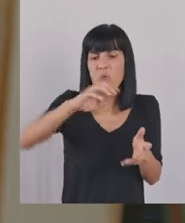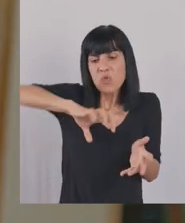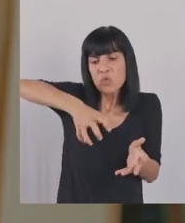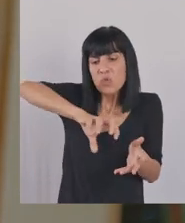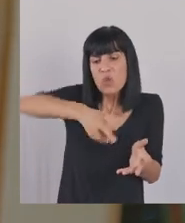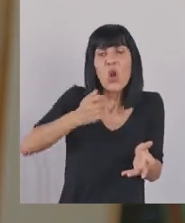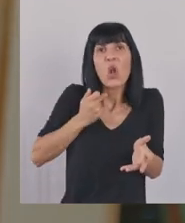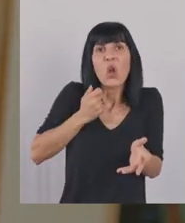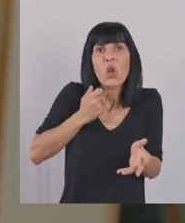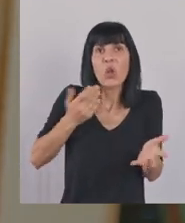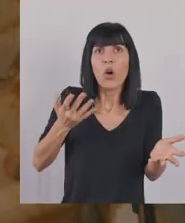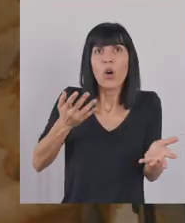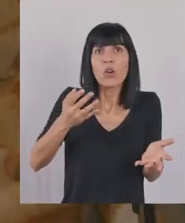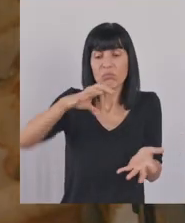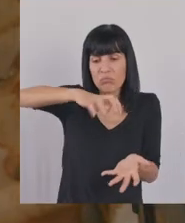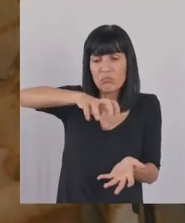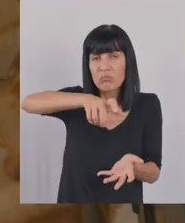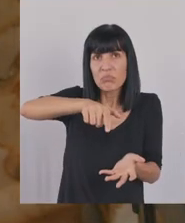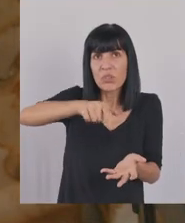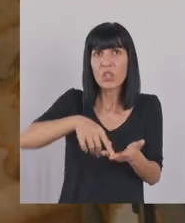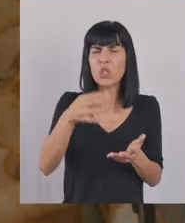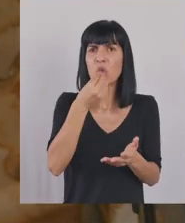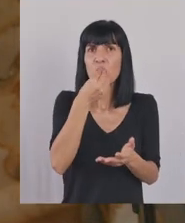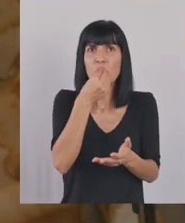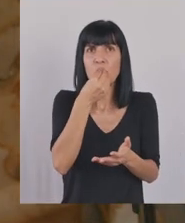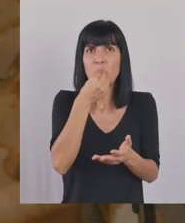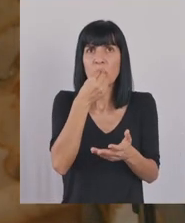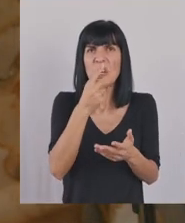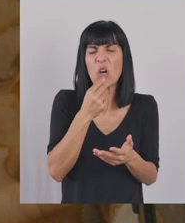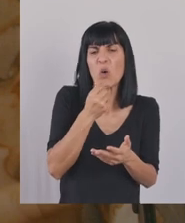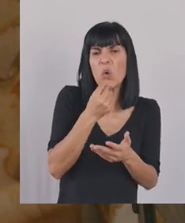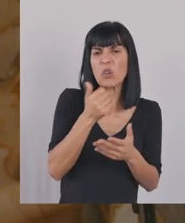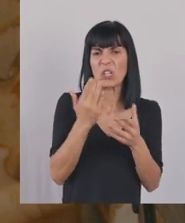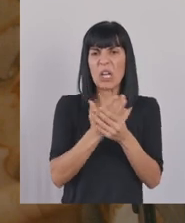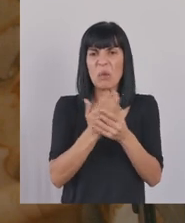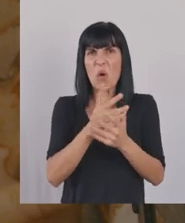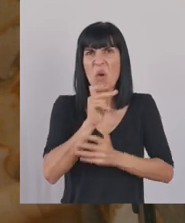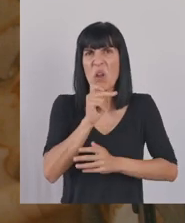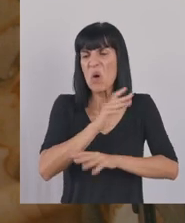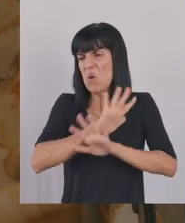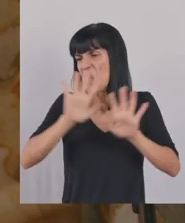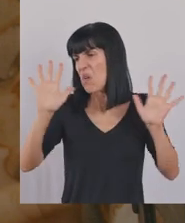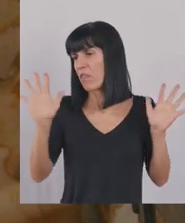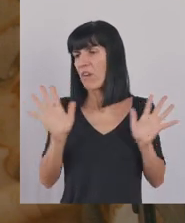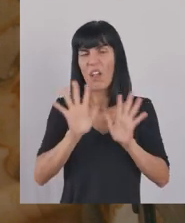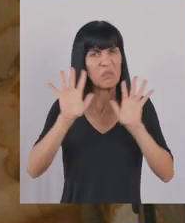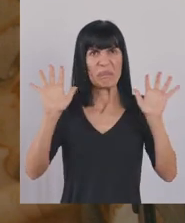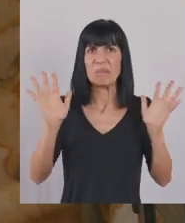e uma torneirinha em cima da pia. E o comer ali era arroz podre, era pão podre, era o